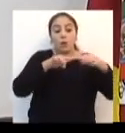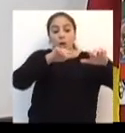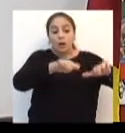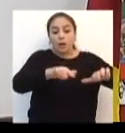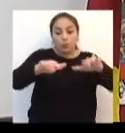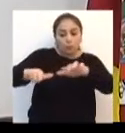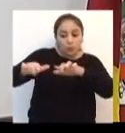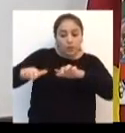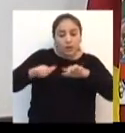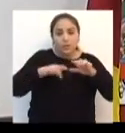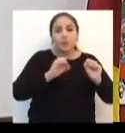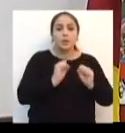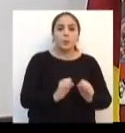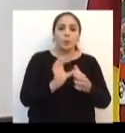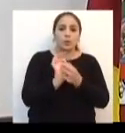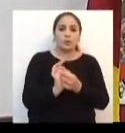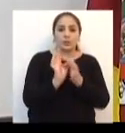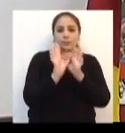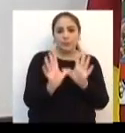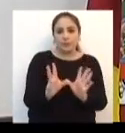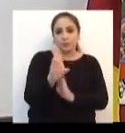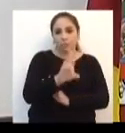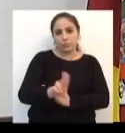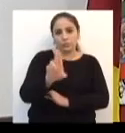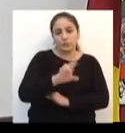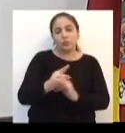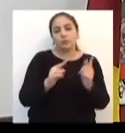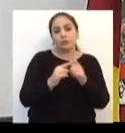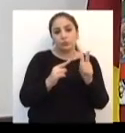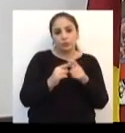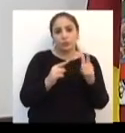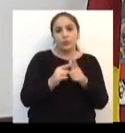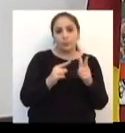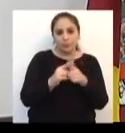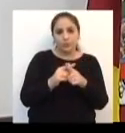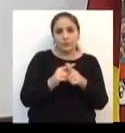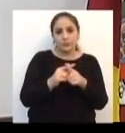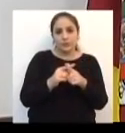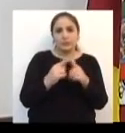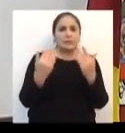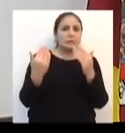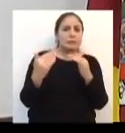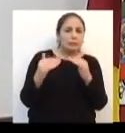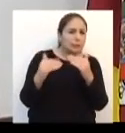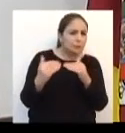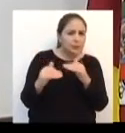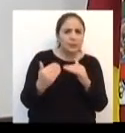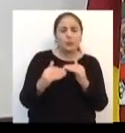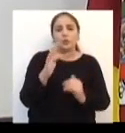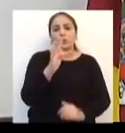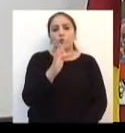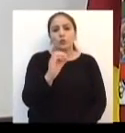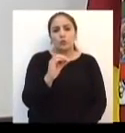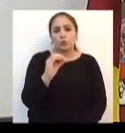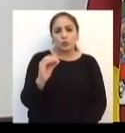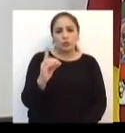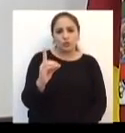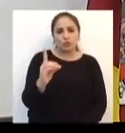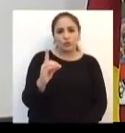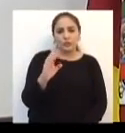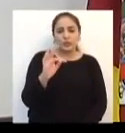passa a poder utilizar, né, esses tipos de veículos, os denominados food truck, para o